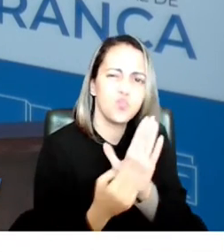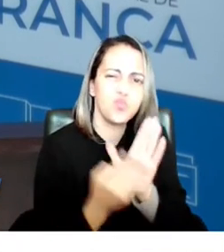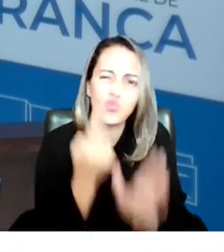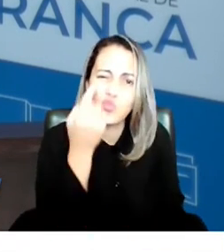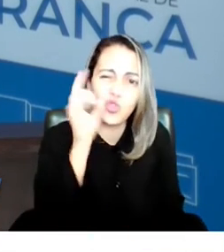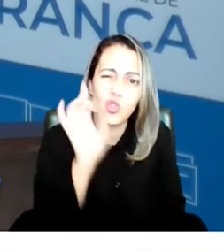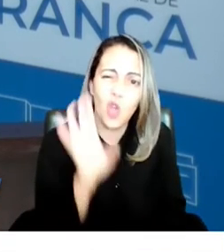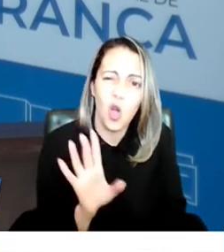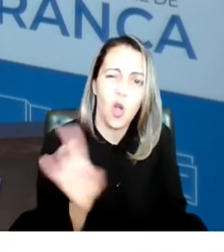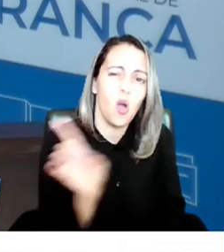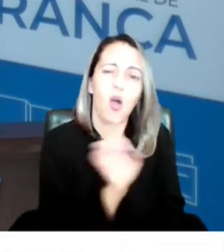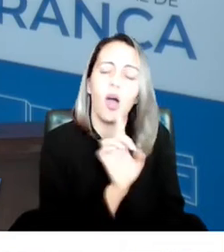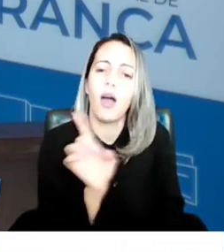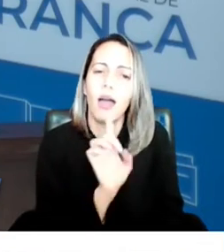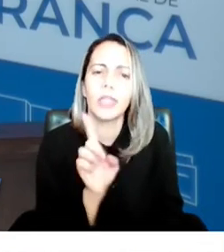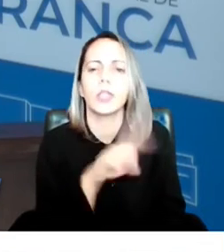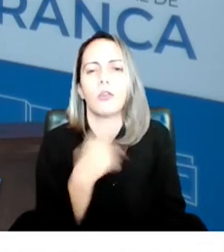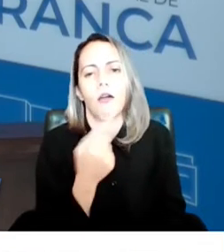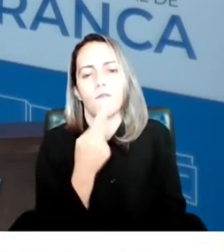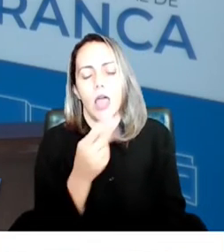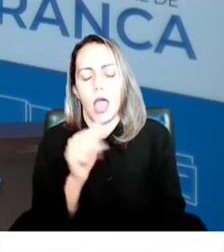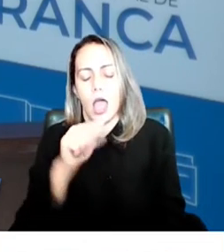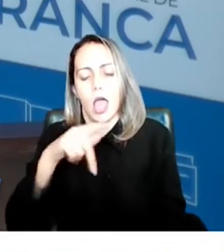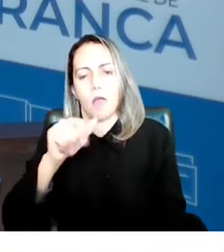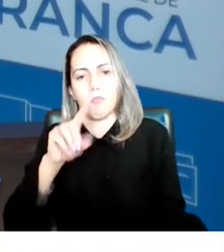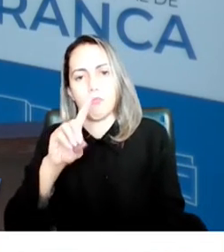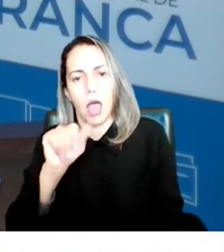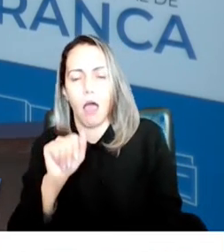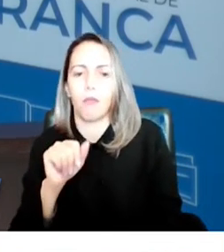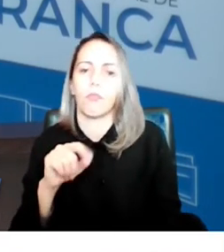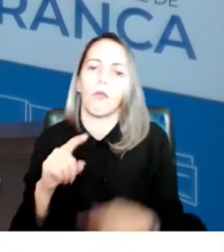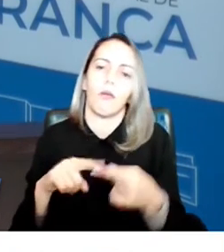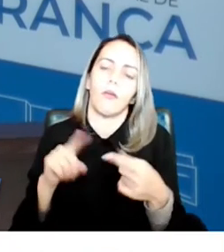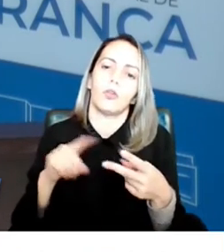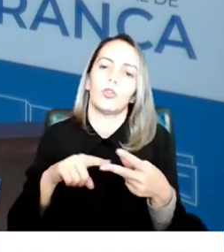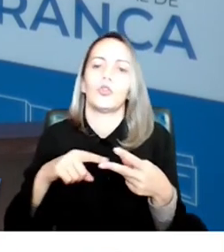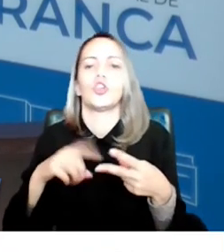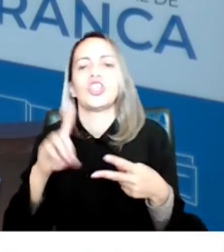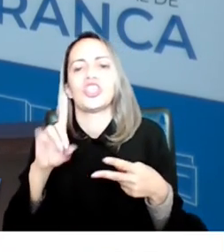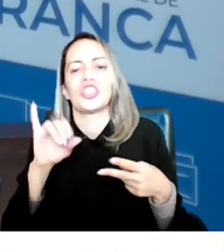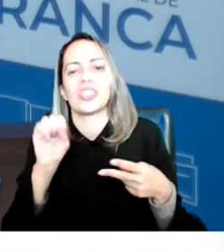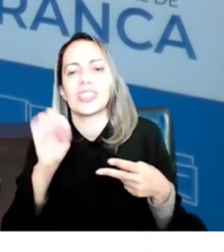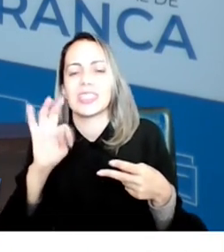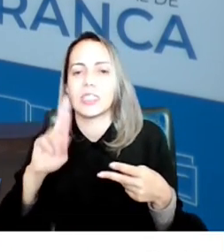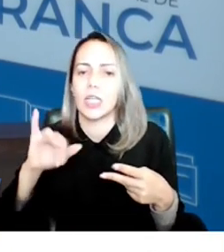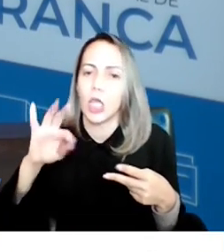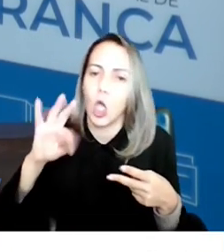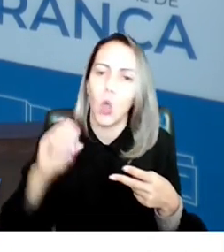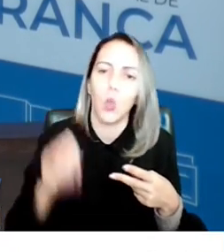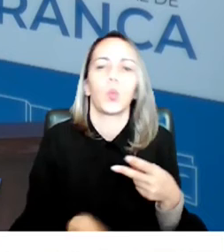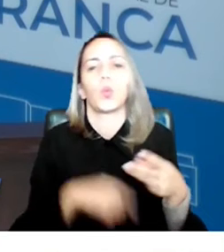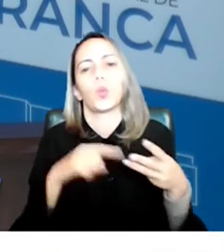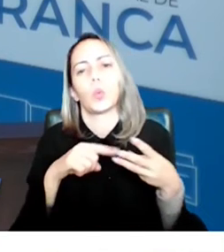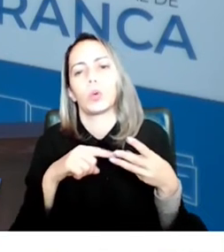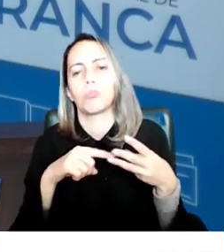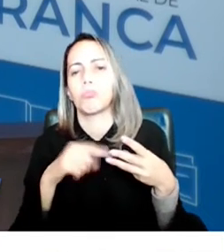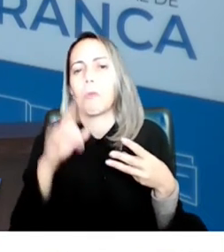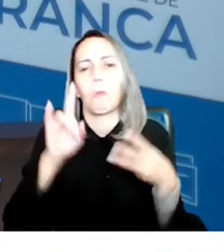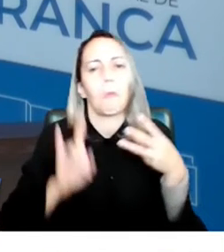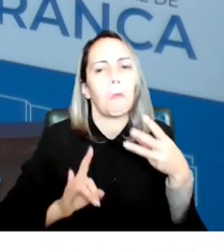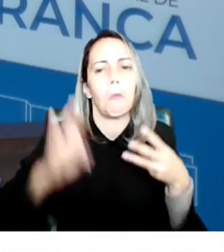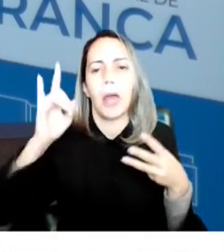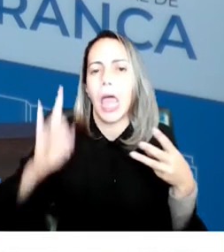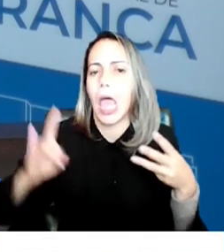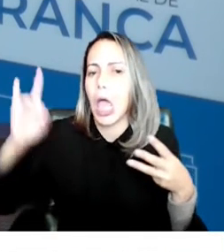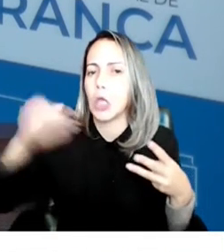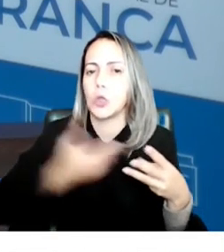da APADA, falaremos do Quinto Distrito, falaremos, em nome disso, né, de tantos prédios públicos